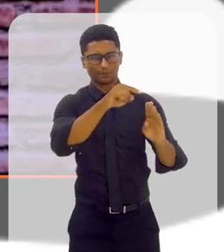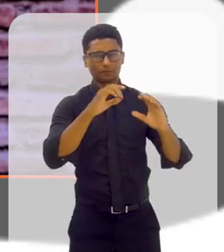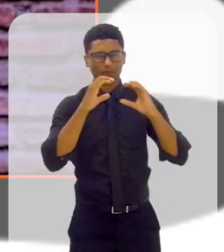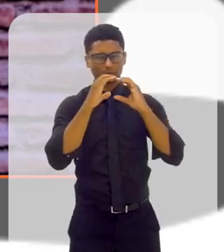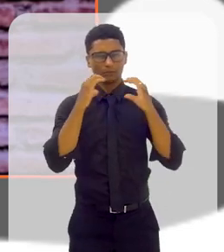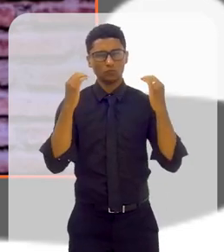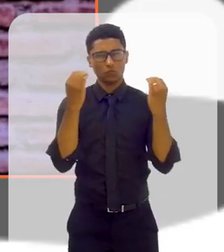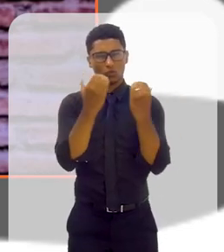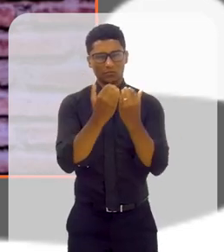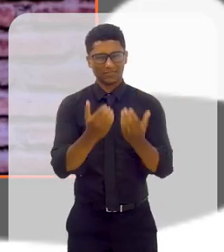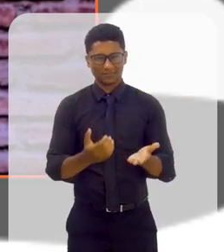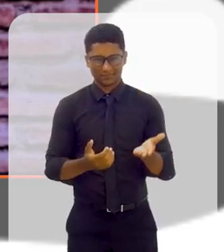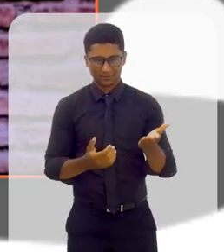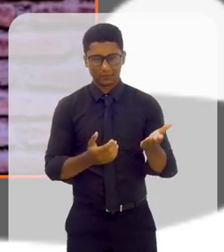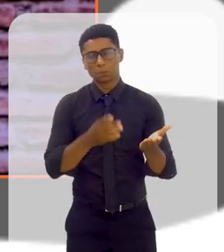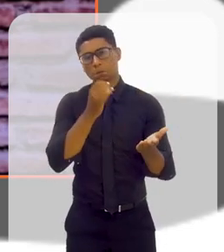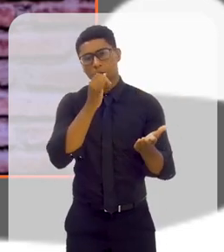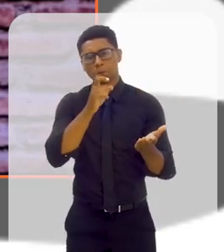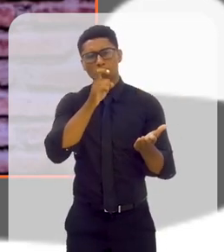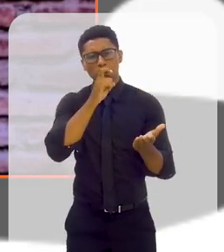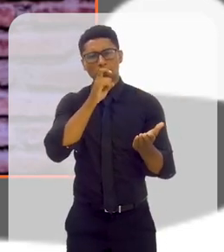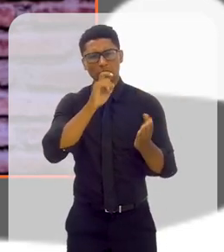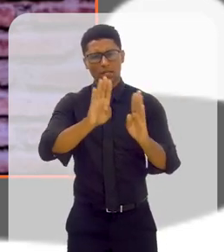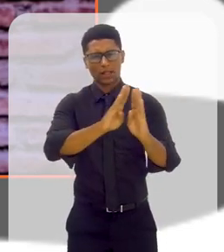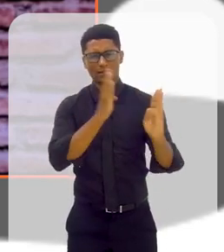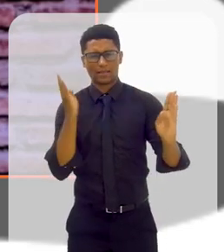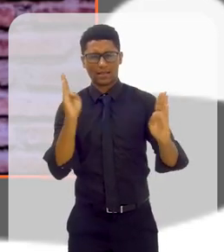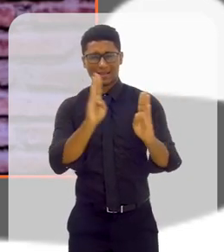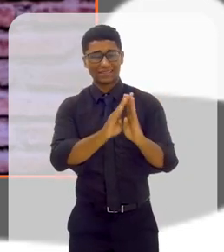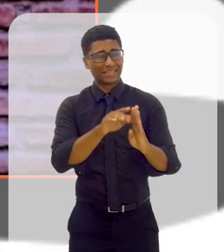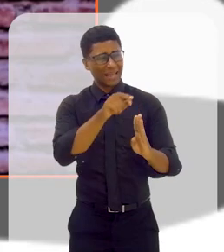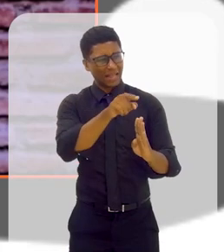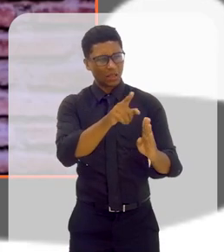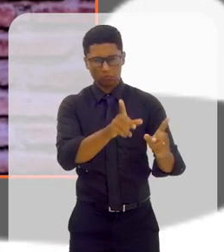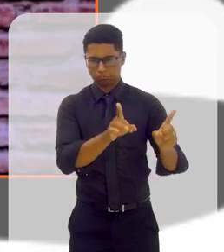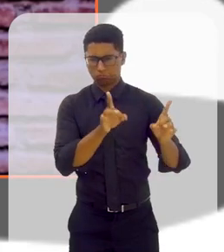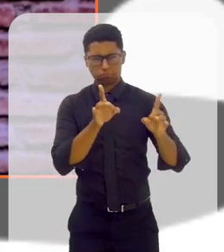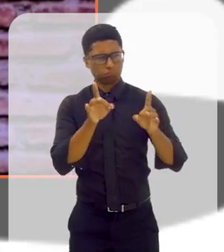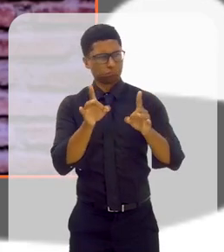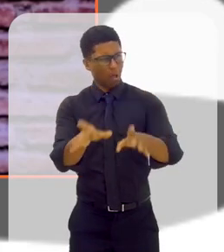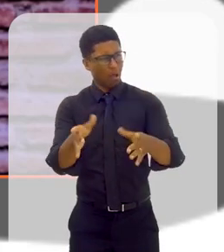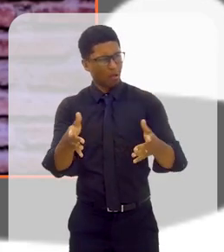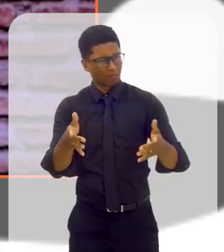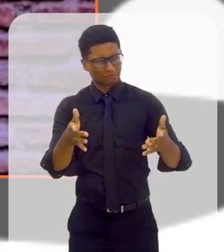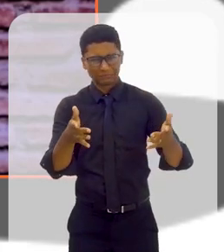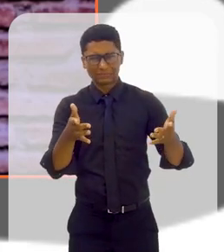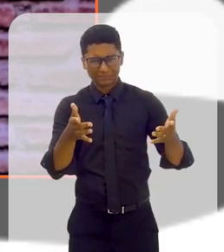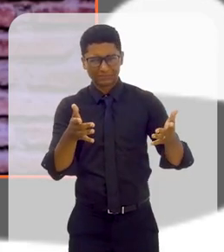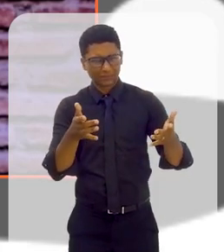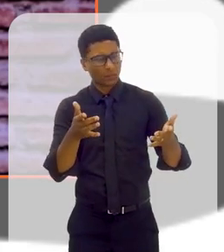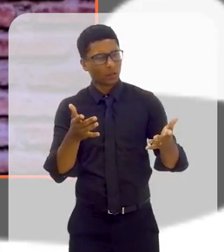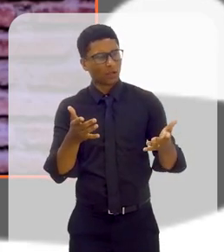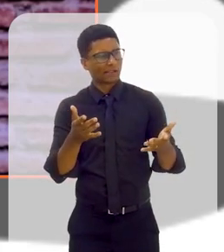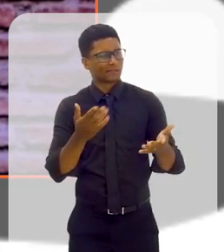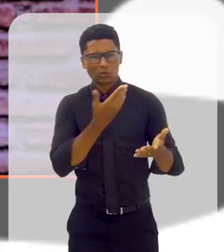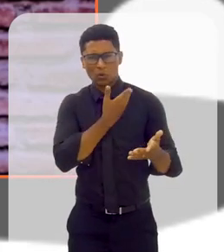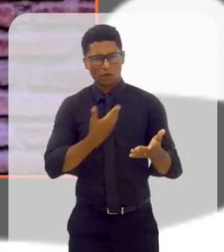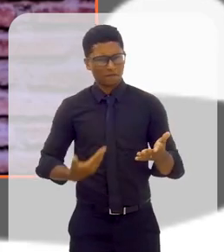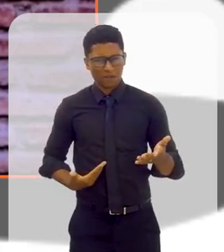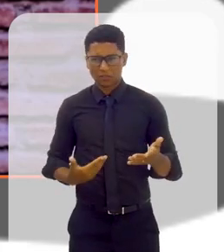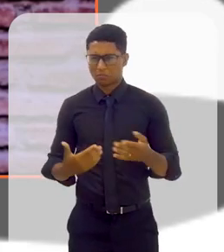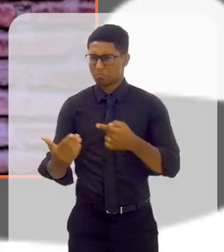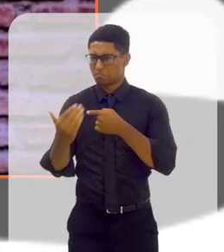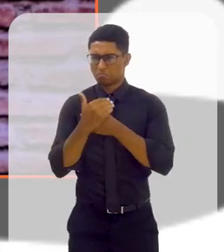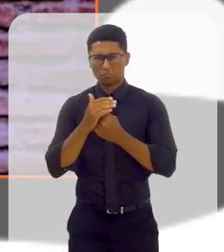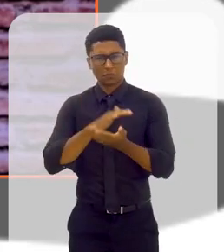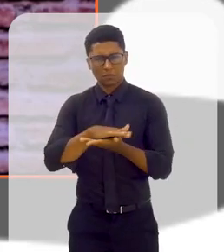que eventualmente seria descartada de forma incorreta, eu não tenho incentivo governamental, eu não tenho força de lei, isso